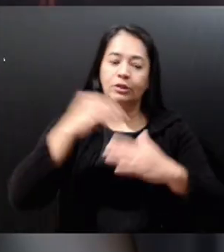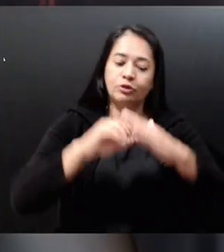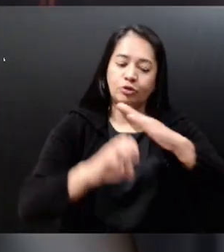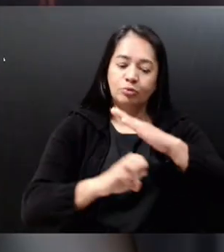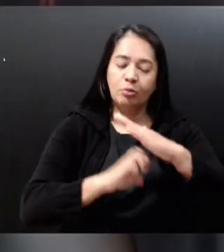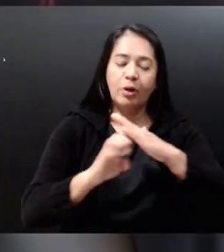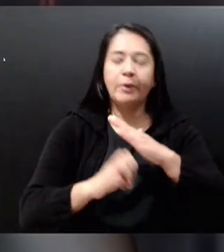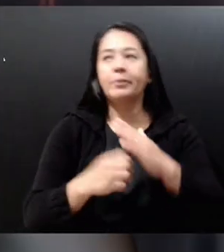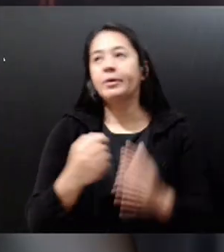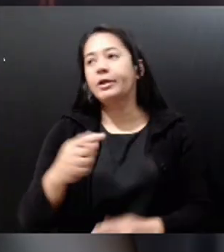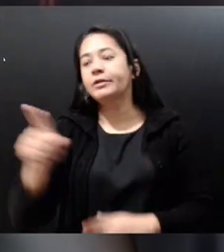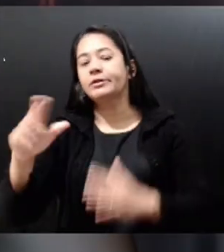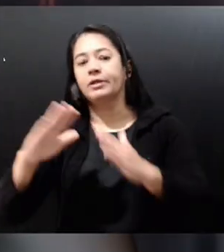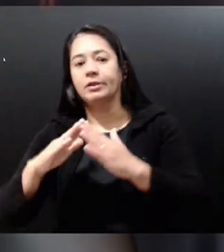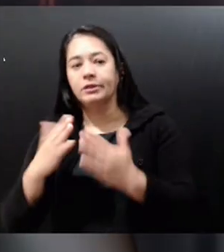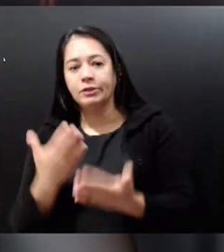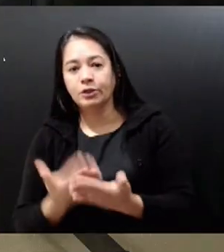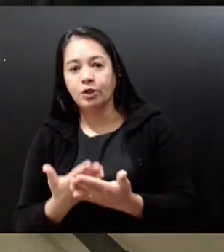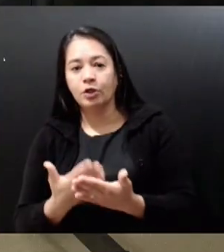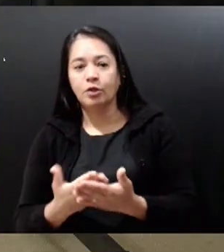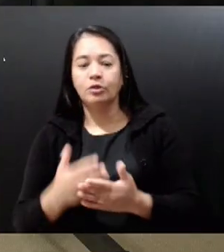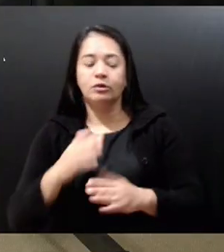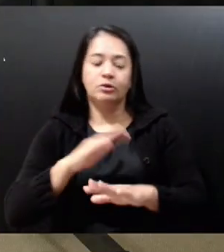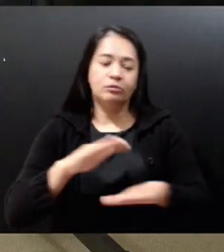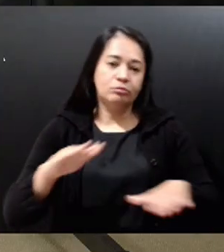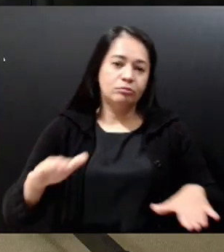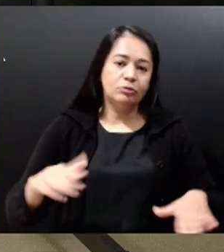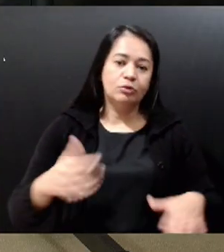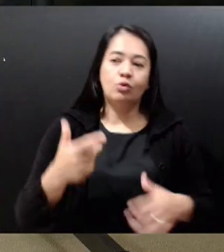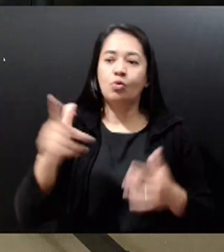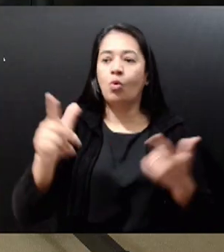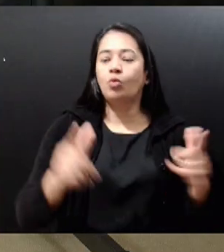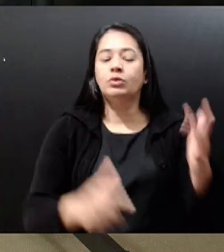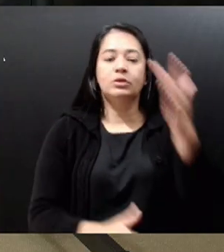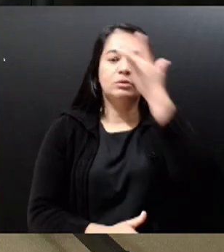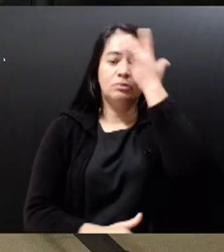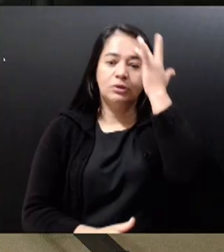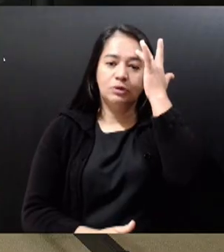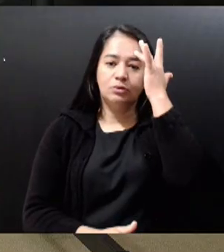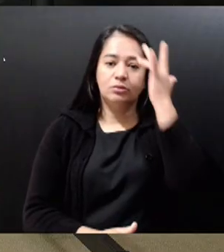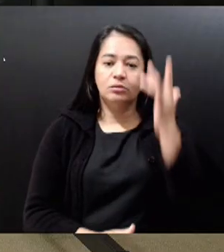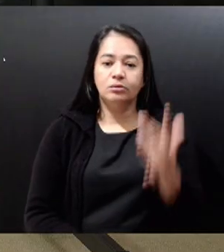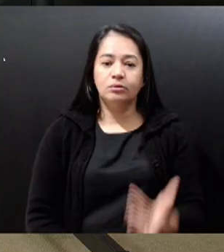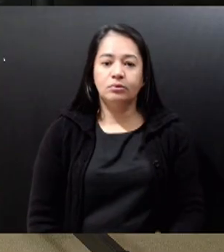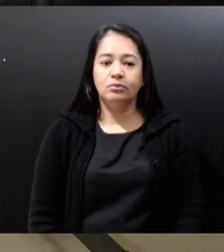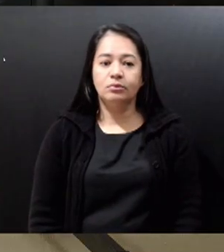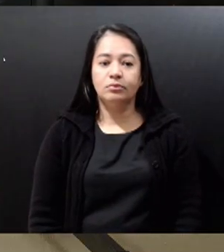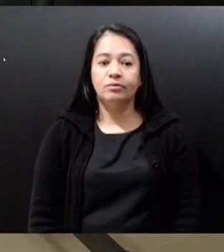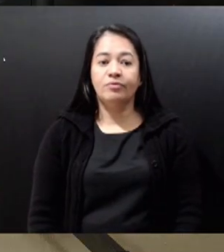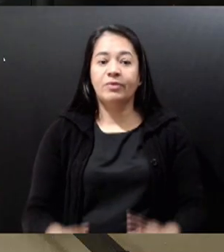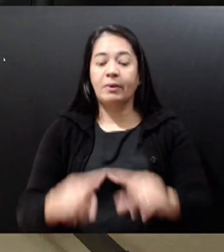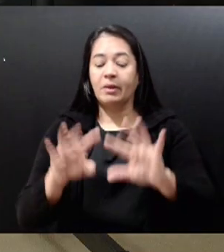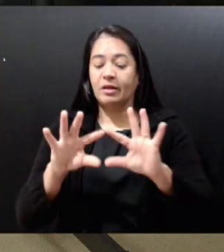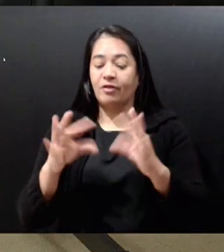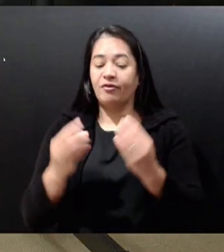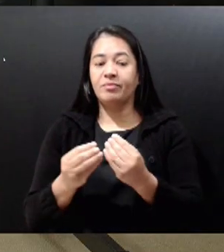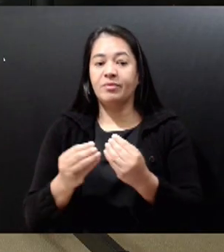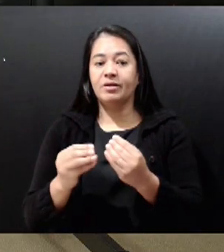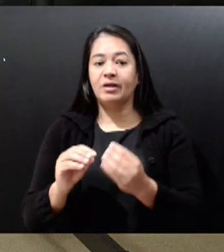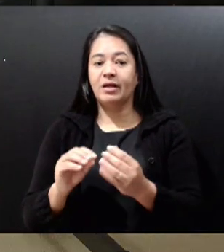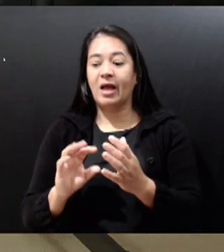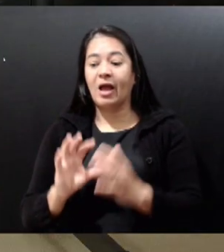outras pessoas. E na família é onde acontece também o perdão, né? A gente aprende a perdoar.